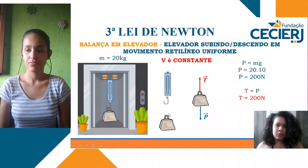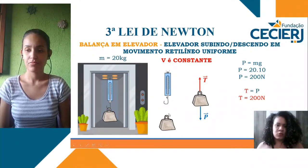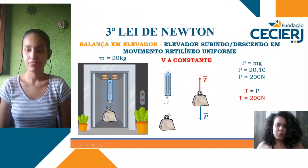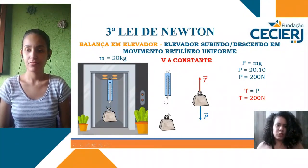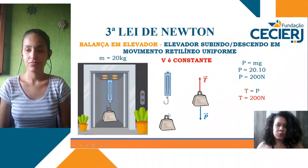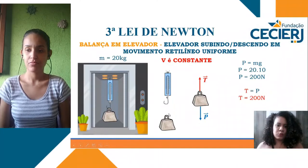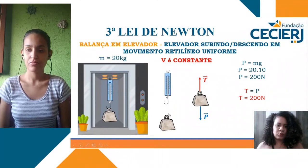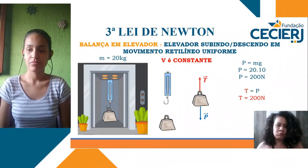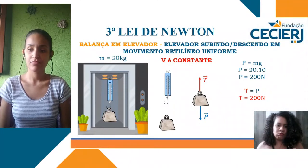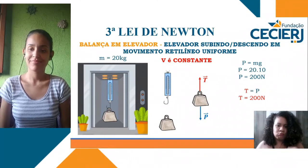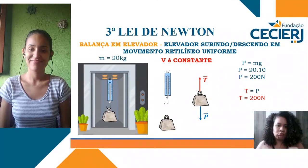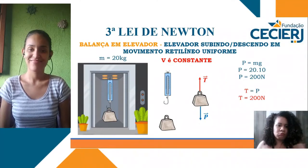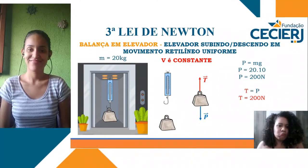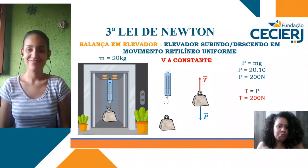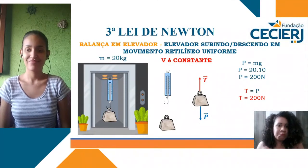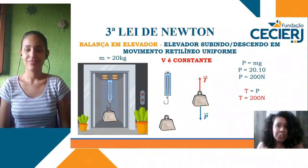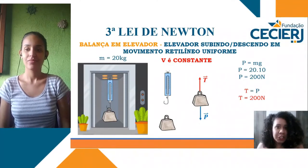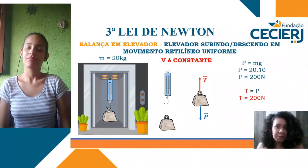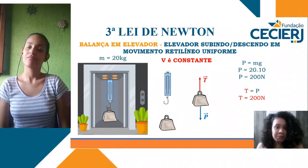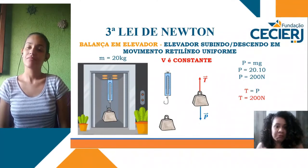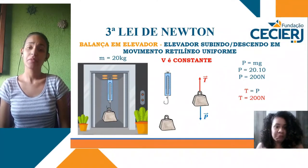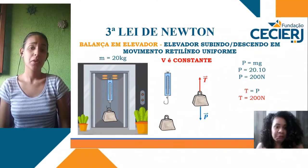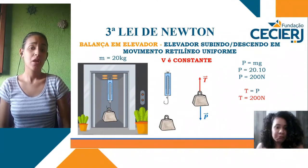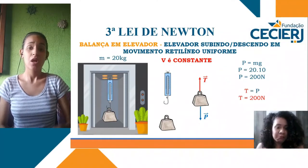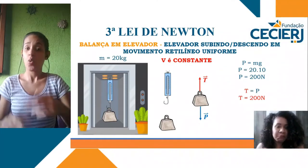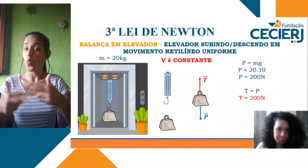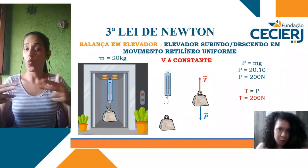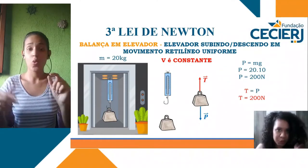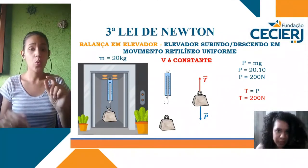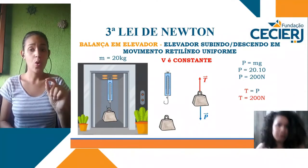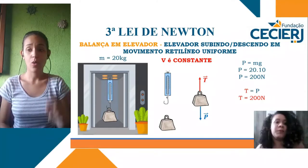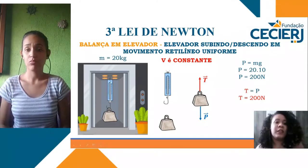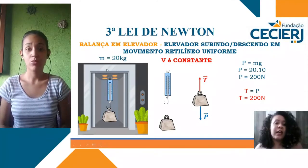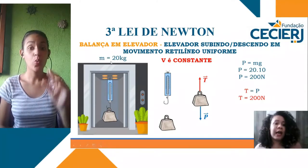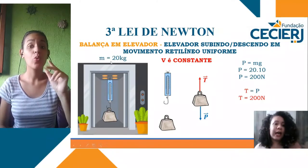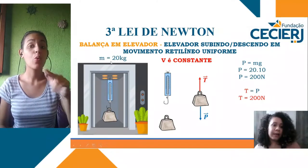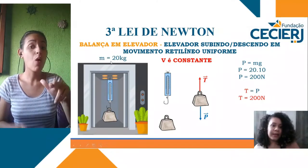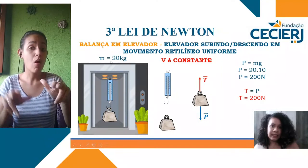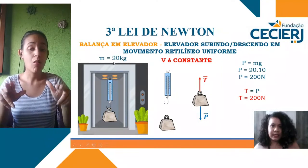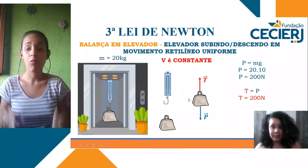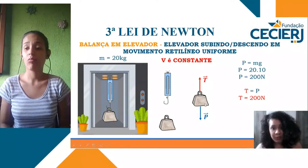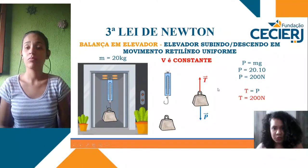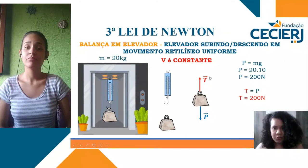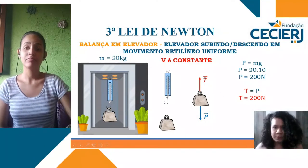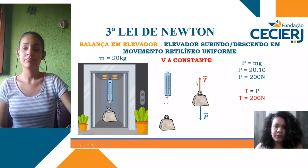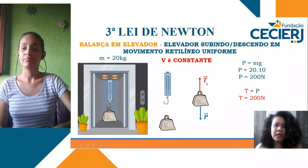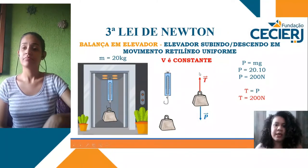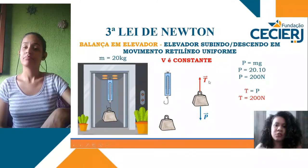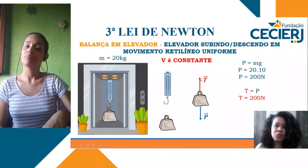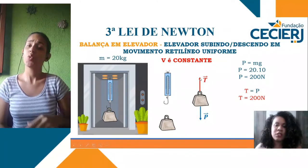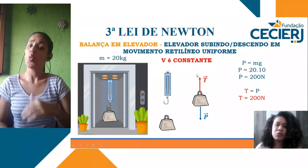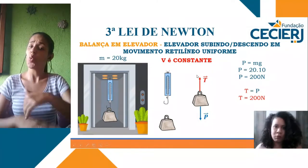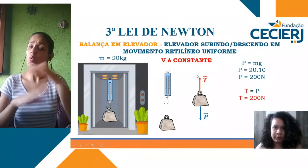força-peso, mas o mesmo manilha, o mesmo objeto, a massa ainda é 20.